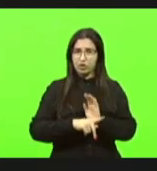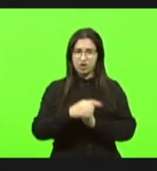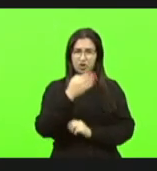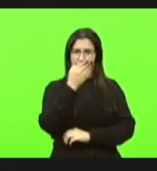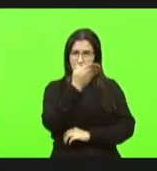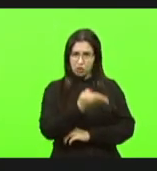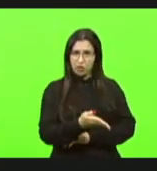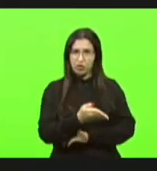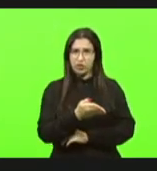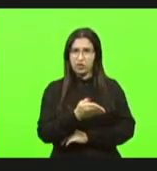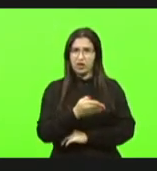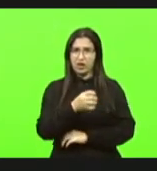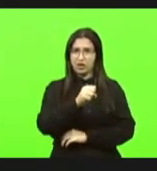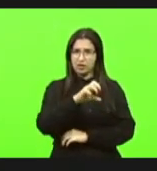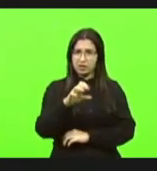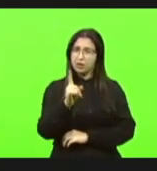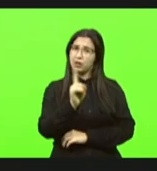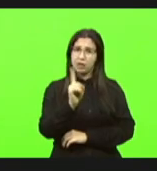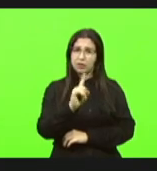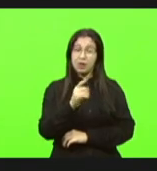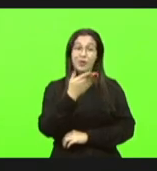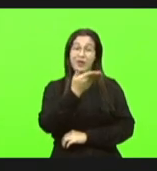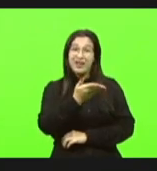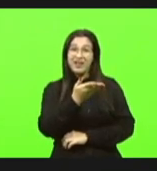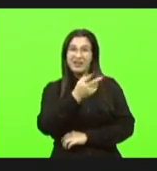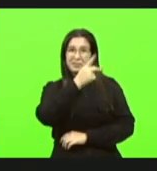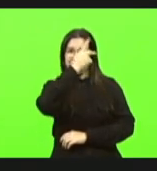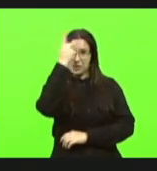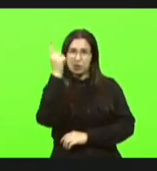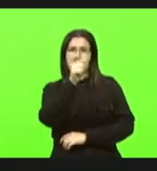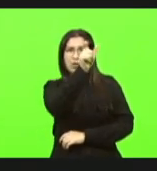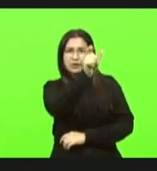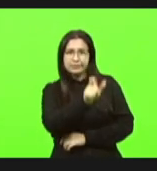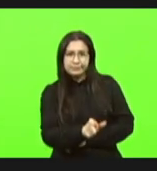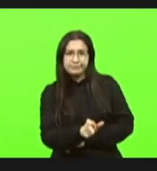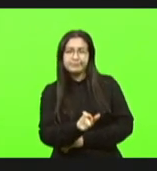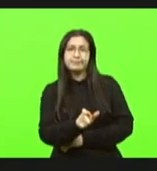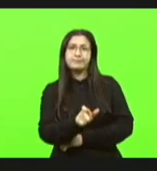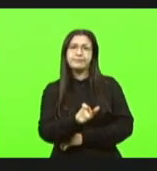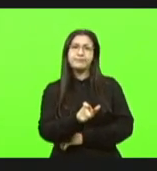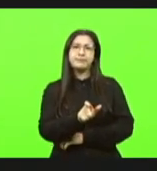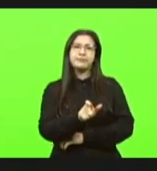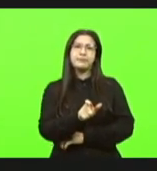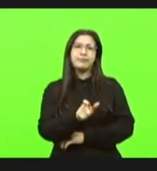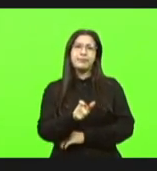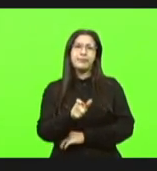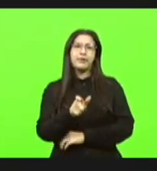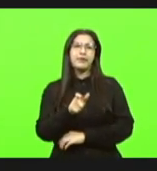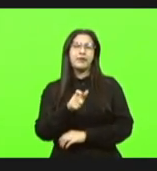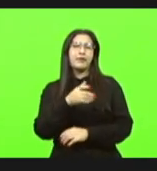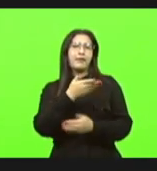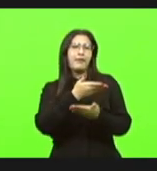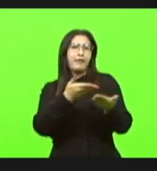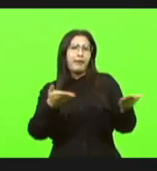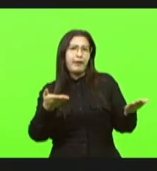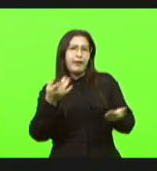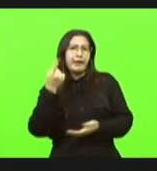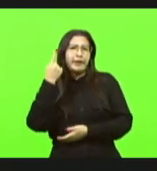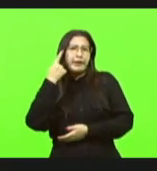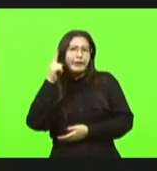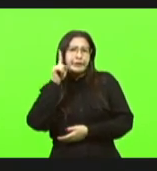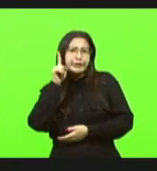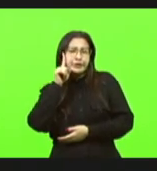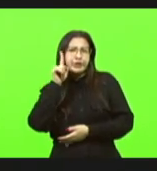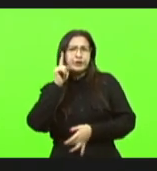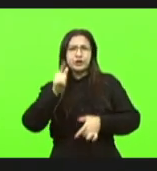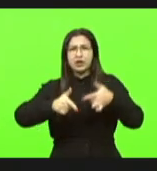pois não foi o Catarinense que nesse exato momento agora que está lá entretido com suas Lides diárias laborais